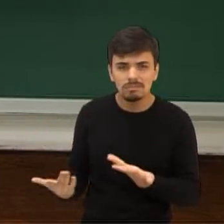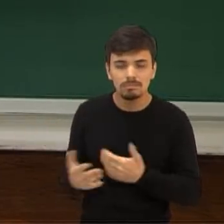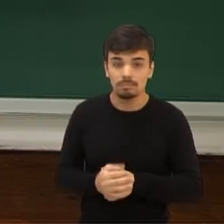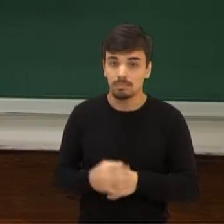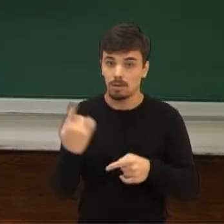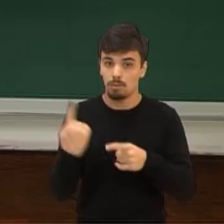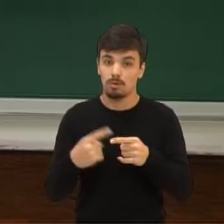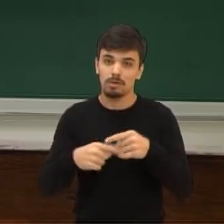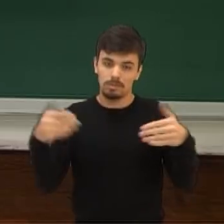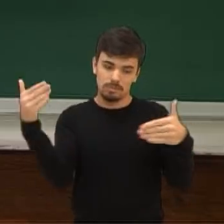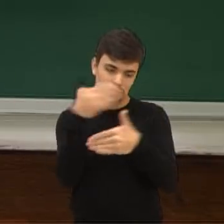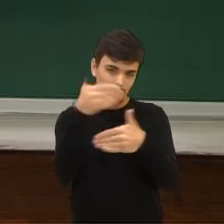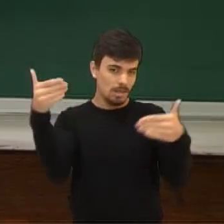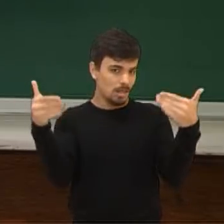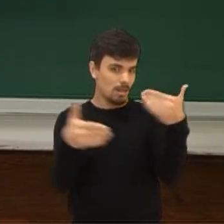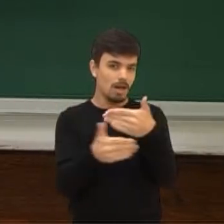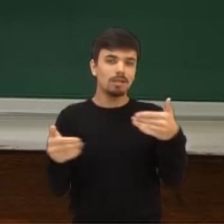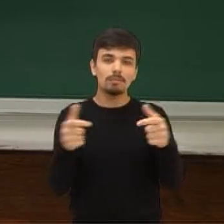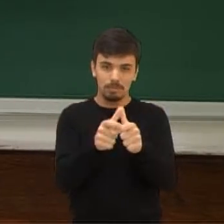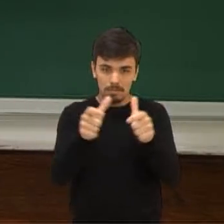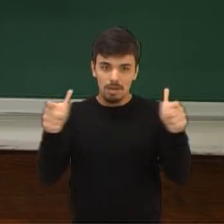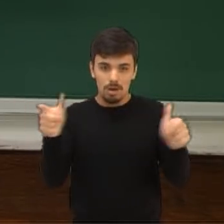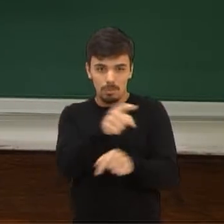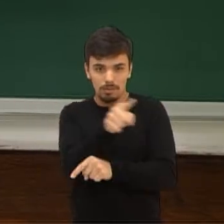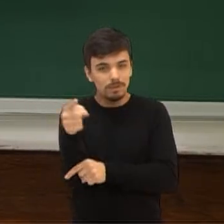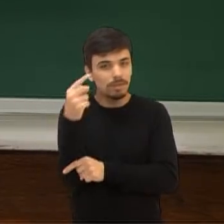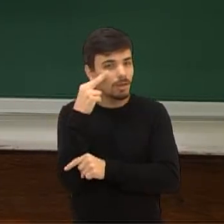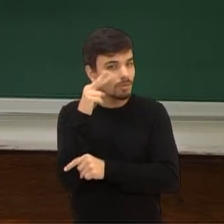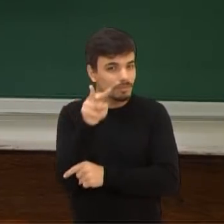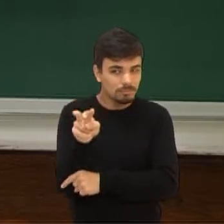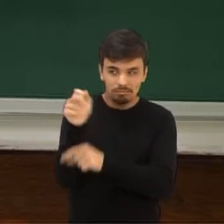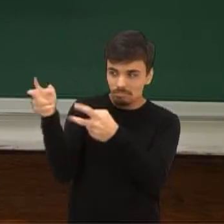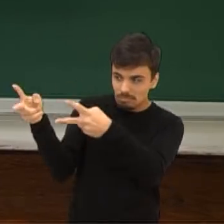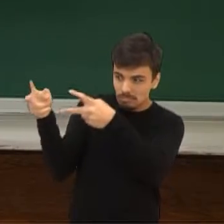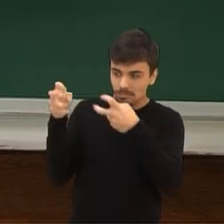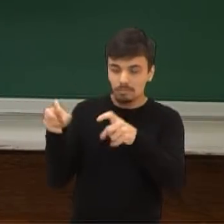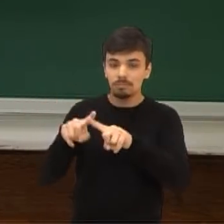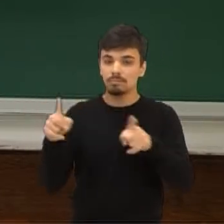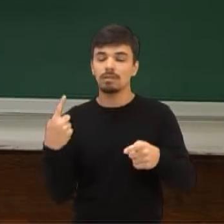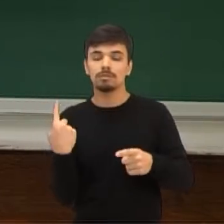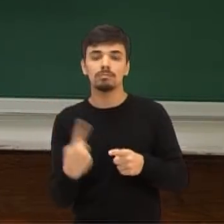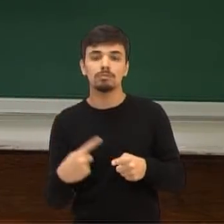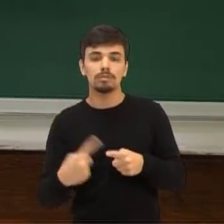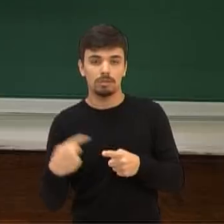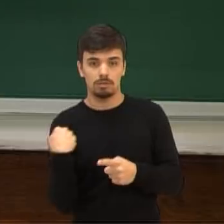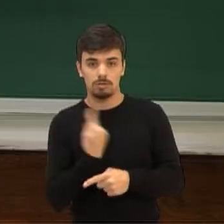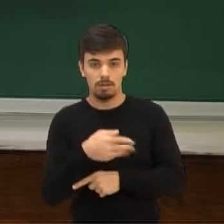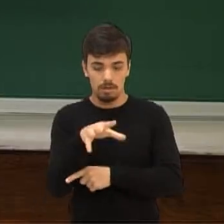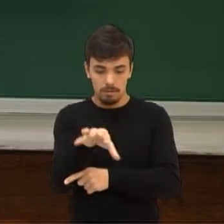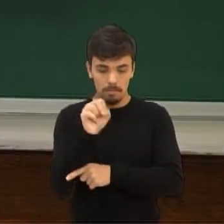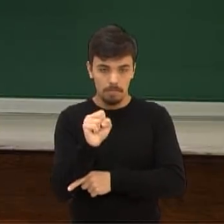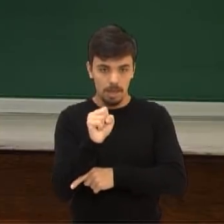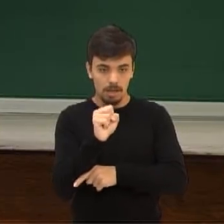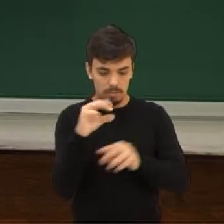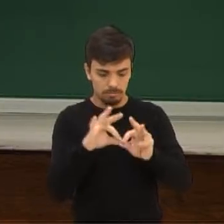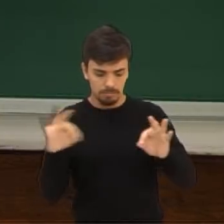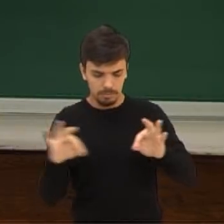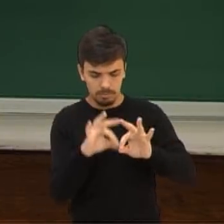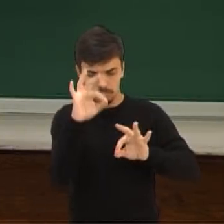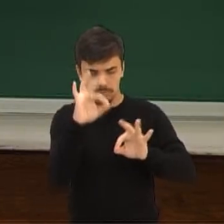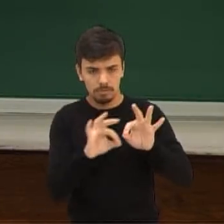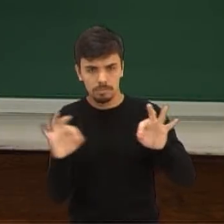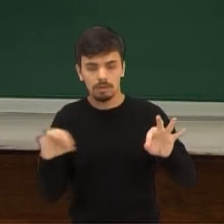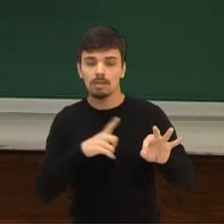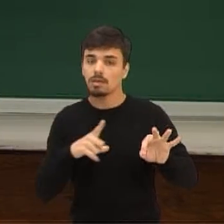no slide tem que ficar um pouquinho maior para vocês conseguirem observar, mas porque quando nós pegamos essas medidas que estamos